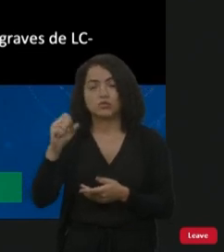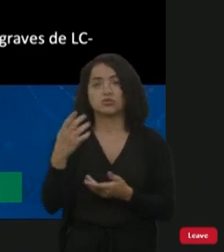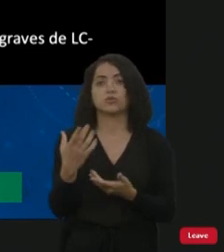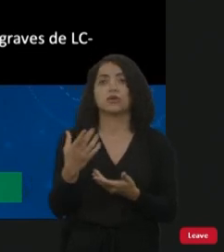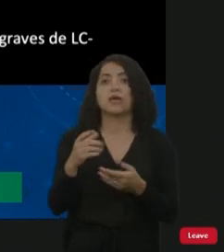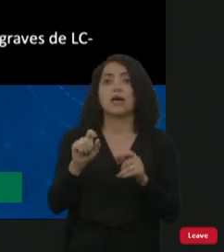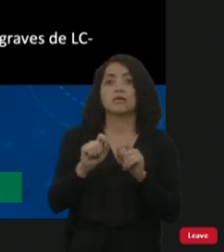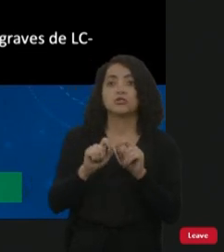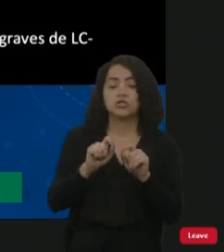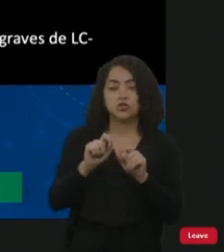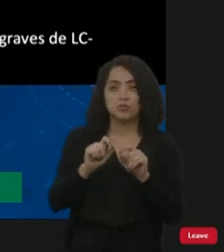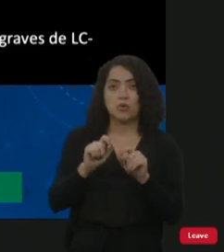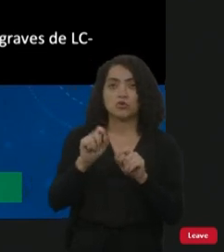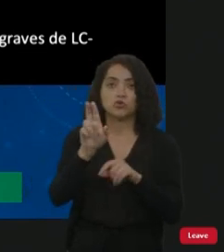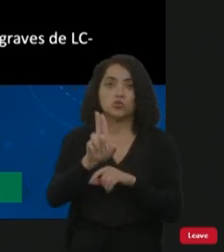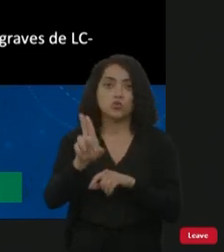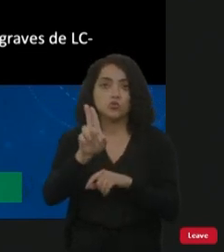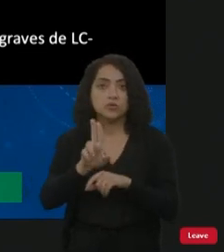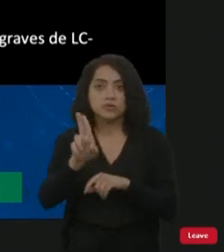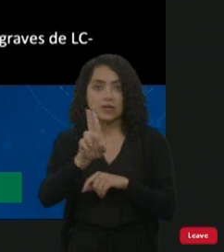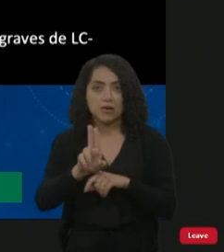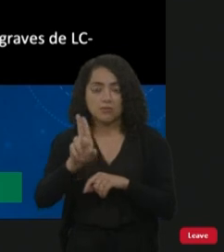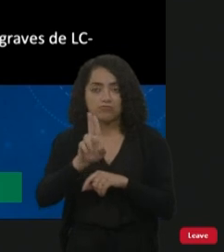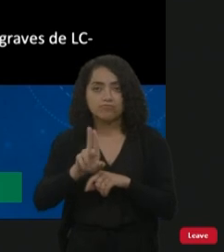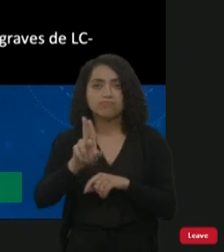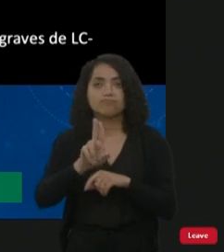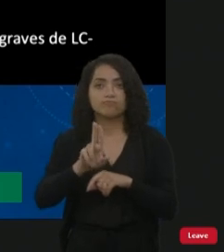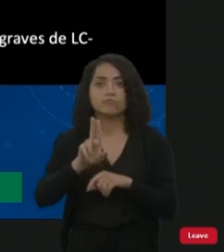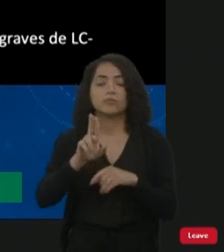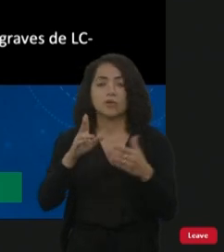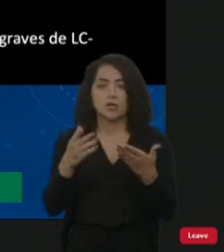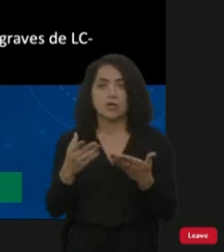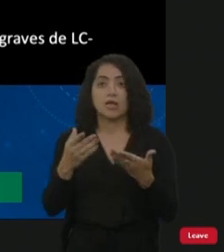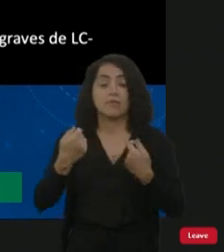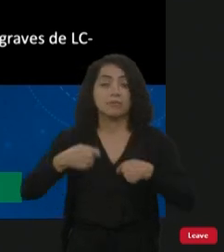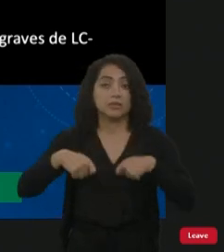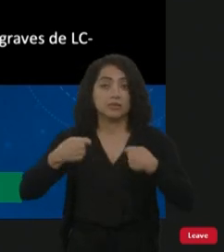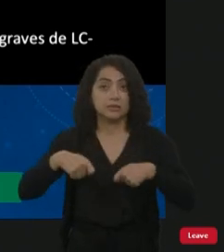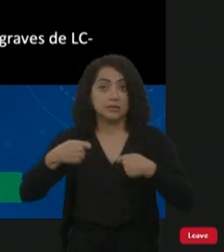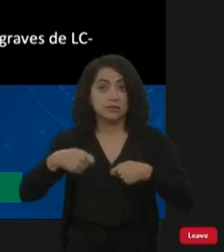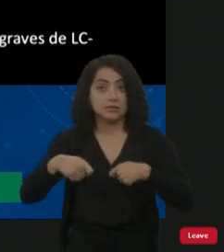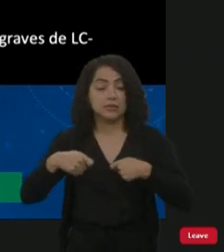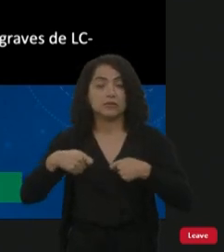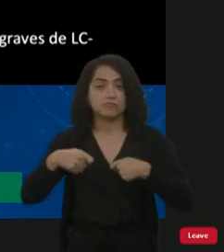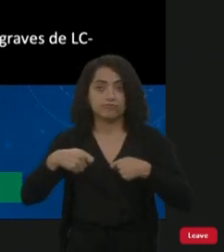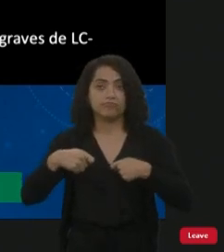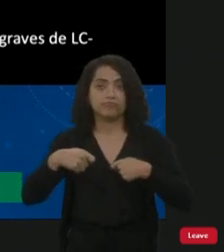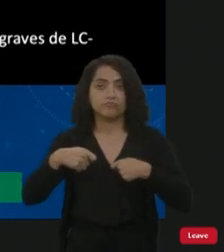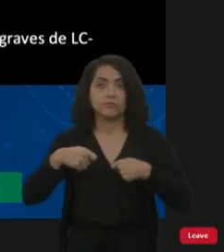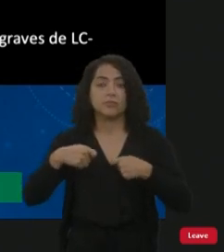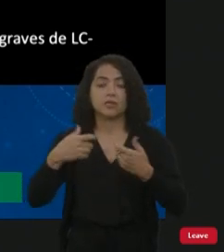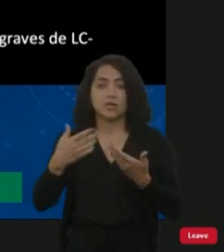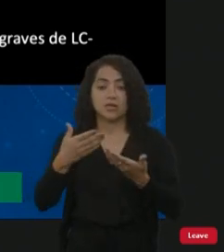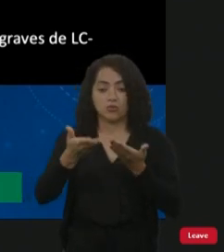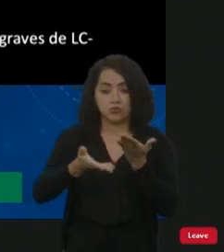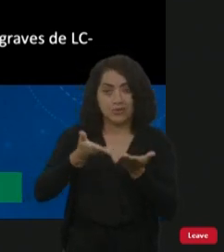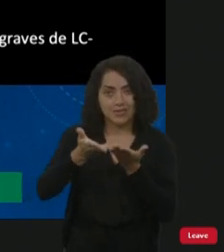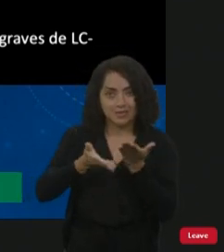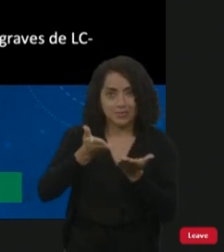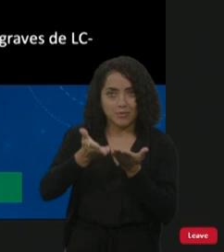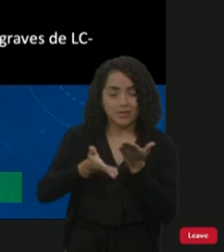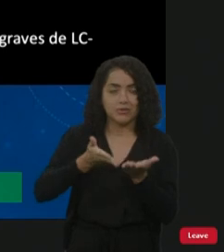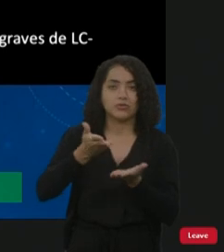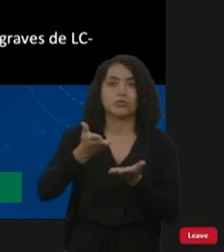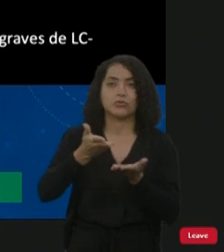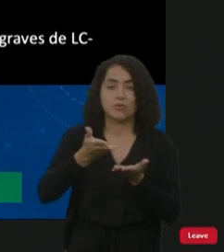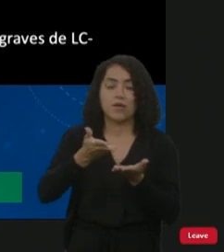gente pode utilizar ele como um coadjuvante, pode e deve utilizar ele como um coadjuvante no tratamento, tá? Que daí a